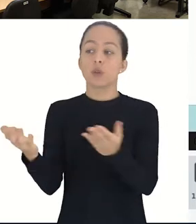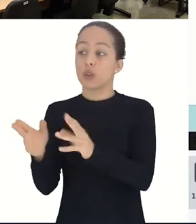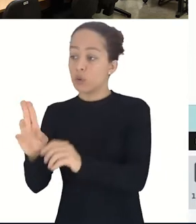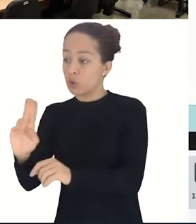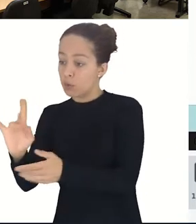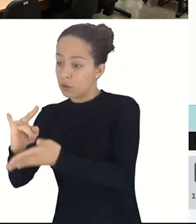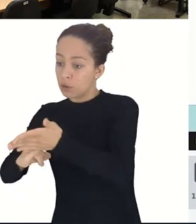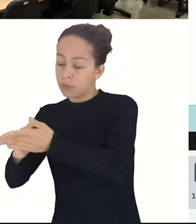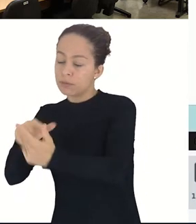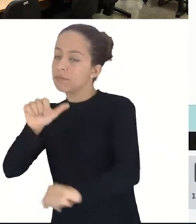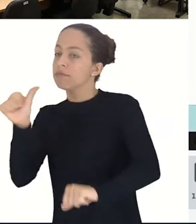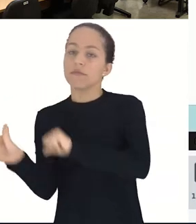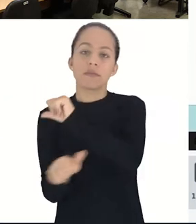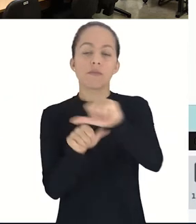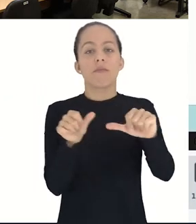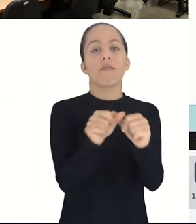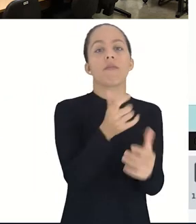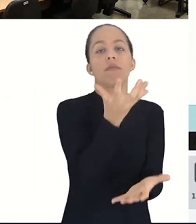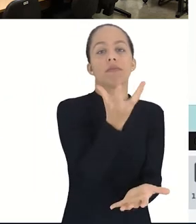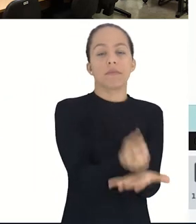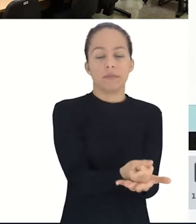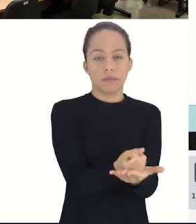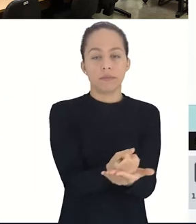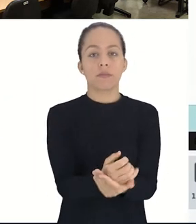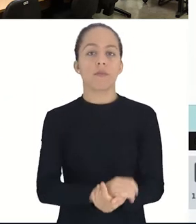Alteramos o nome do arquivo a ser gerado.